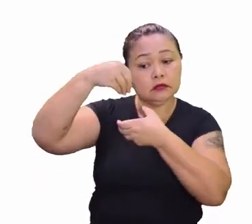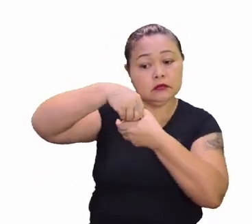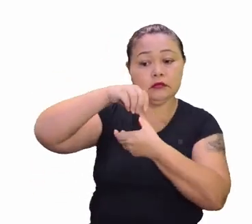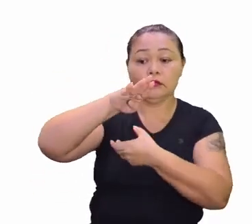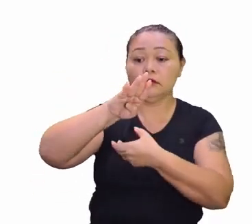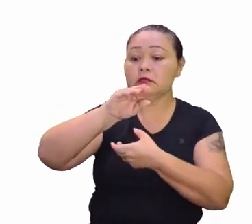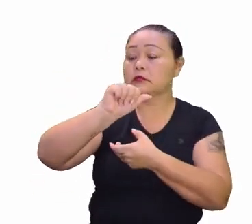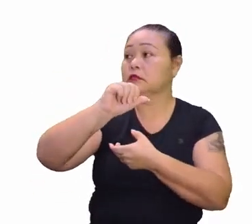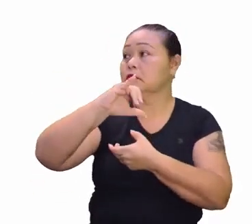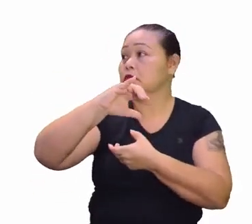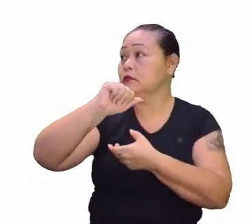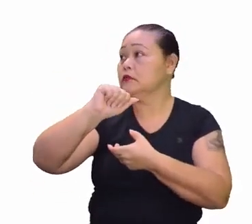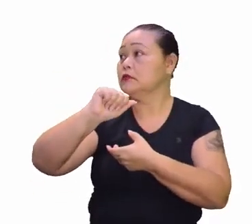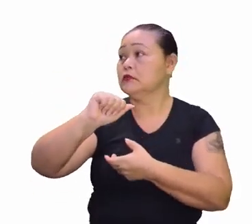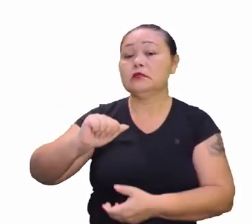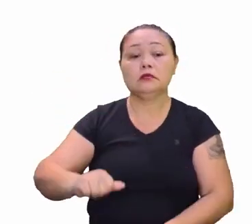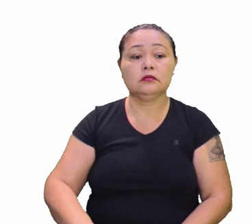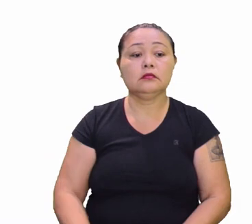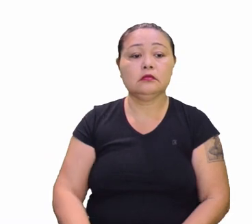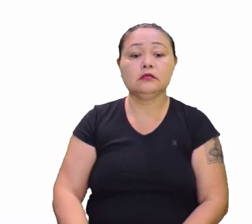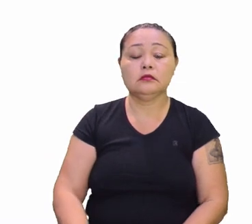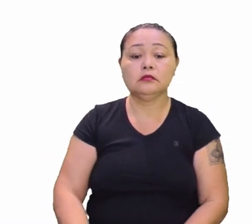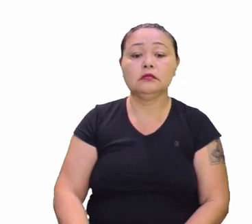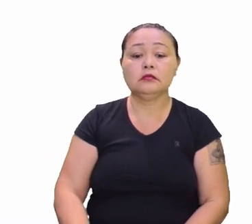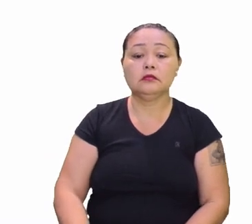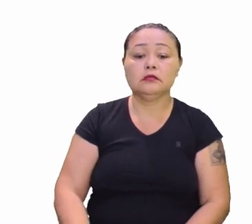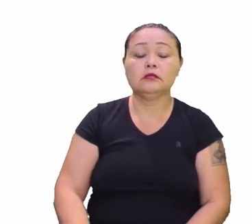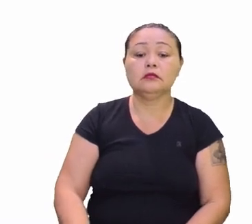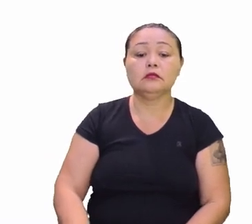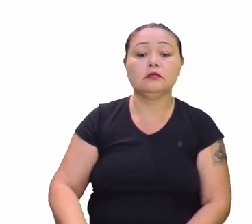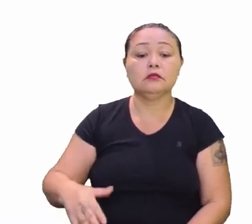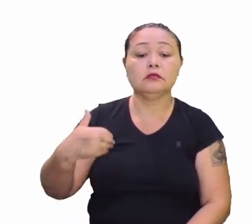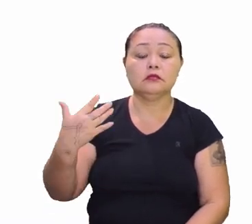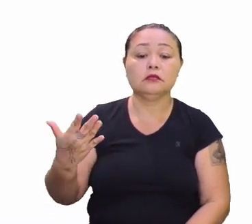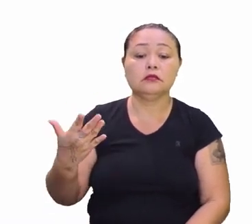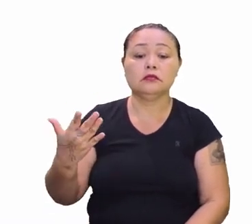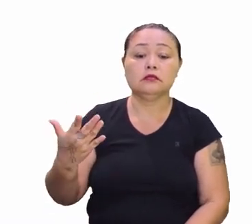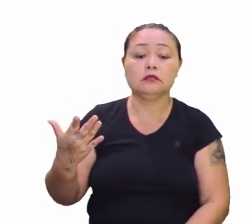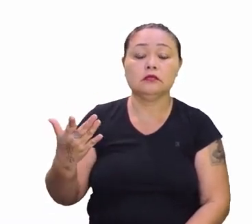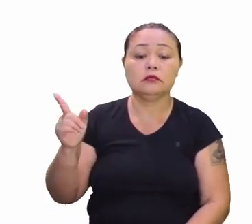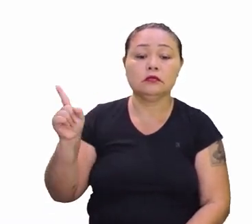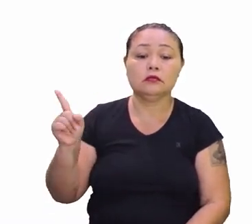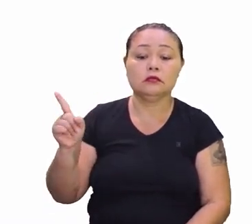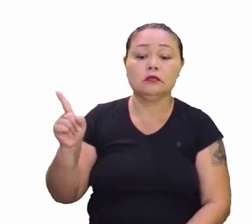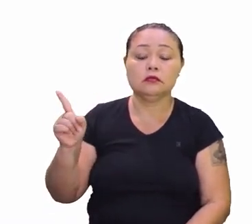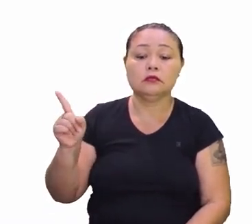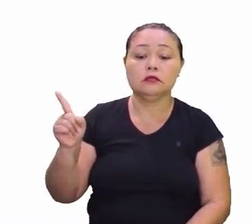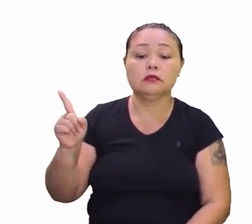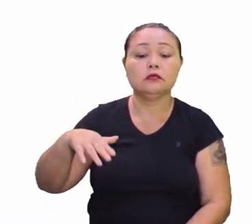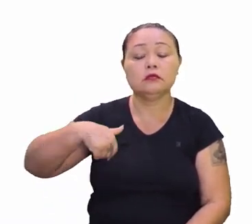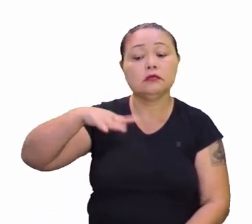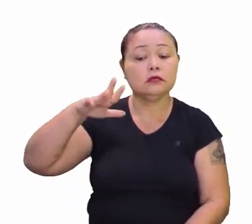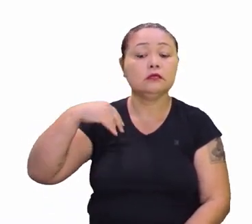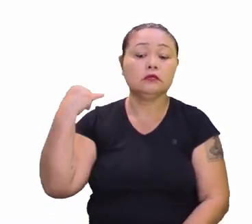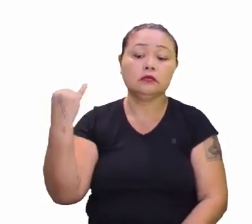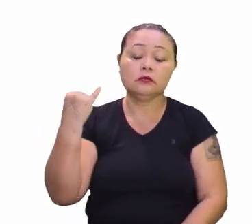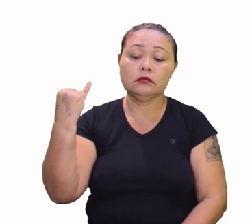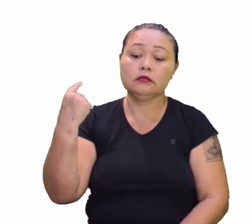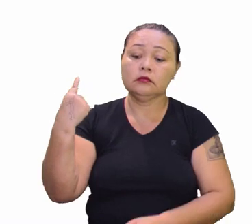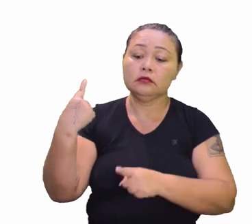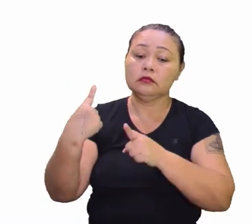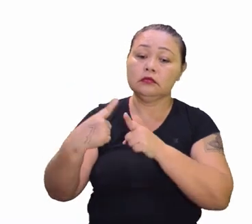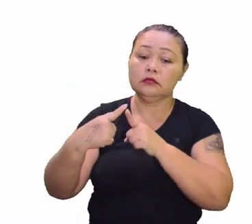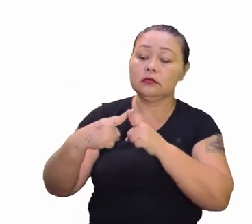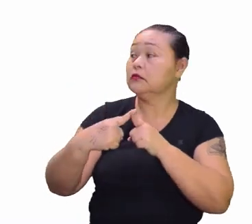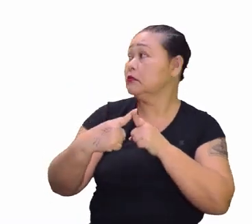da bacia do Rio Machado, Rogério. Inclusive, Rogério, ela é muito importante porque